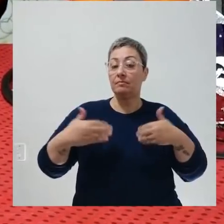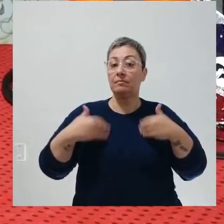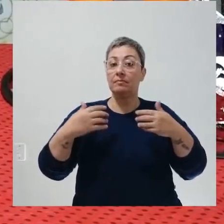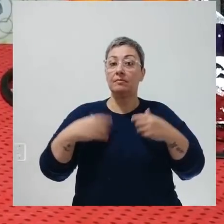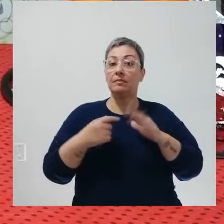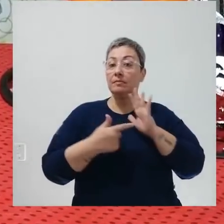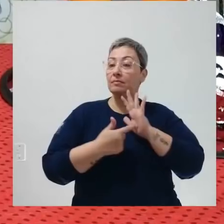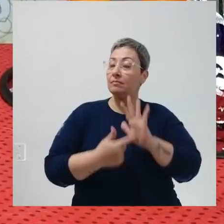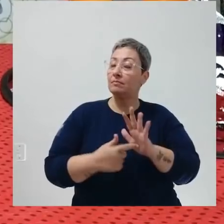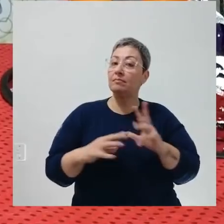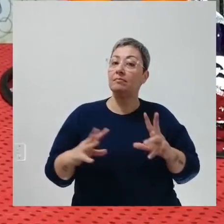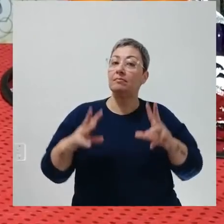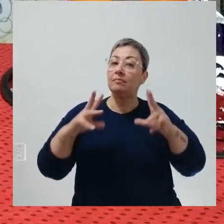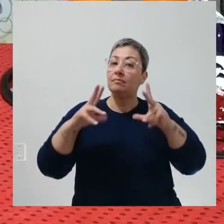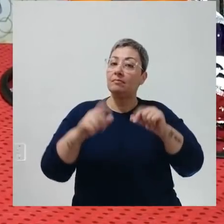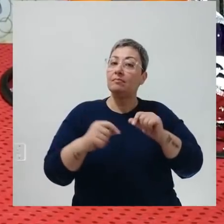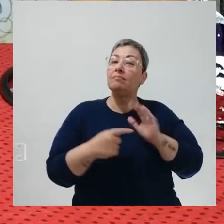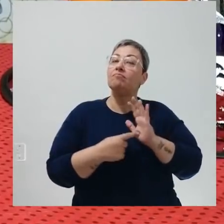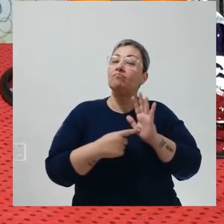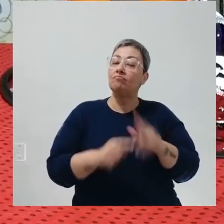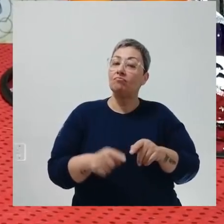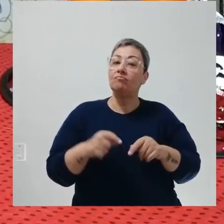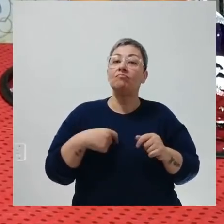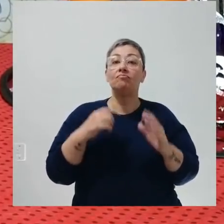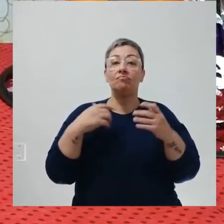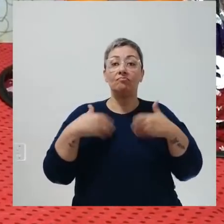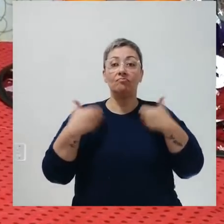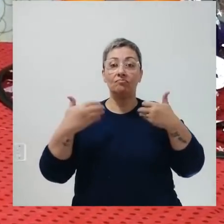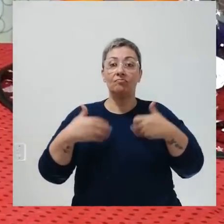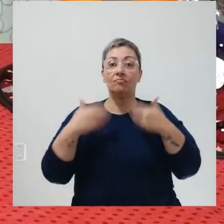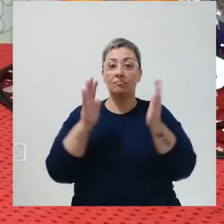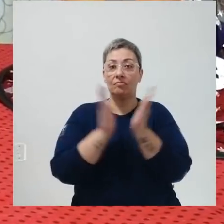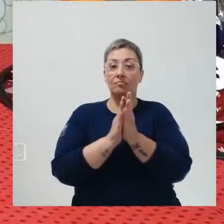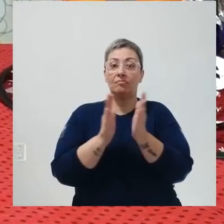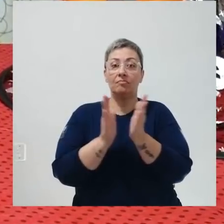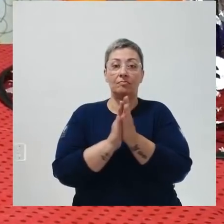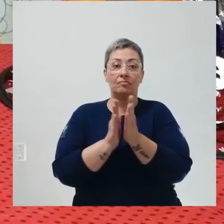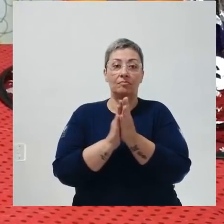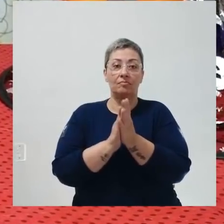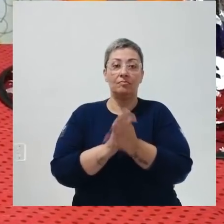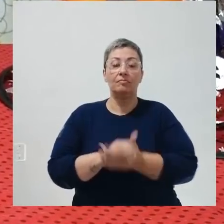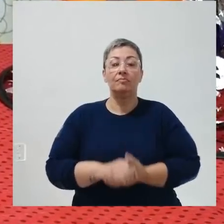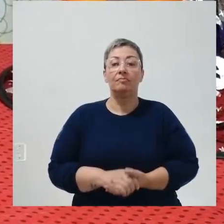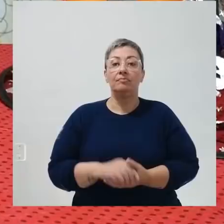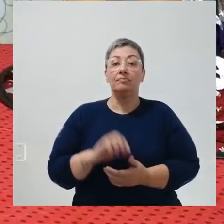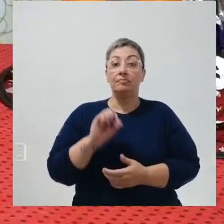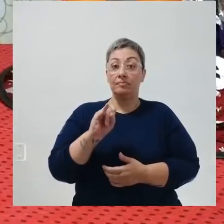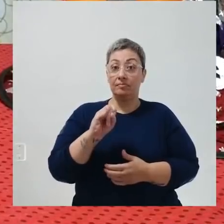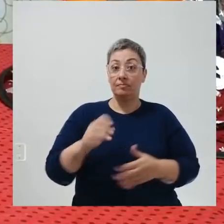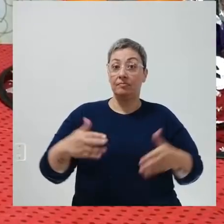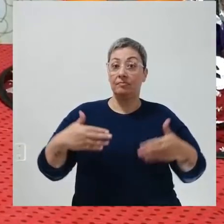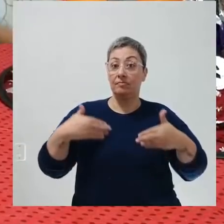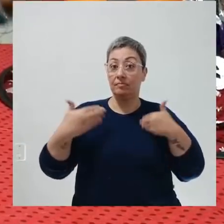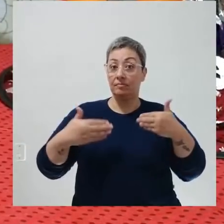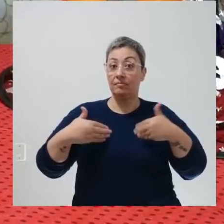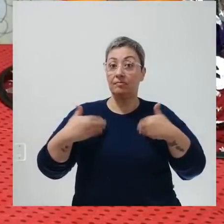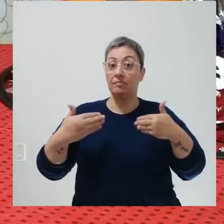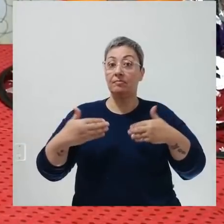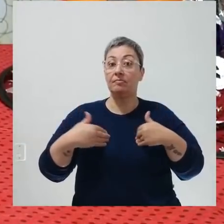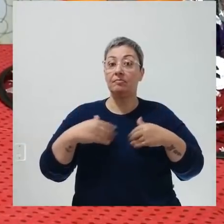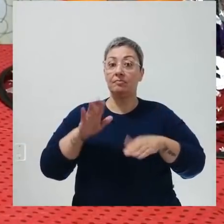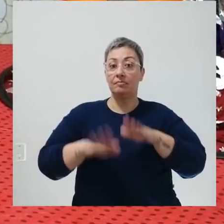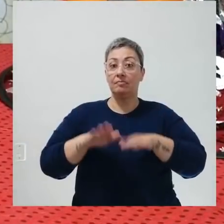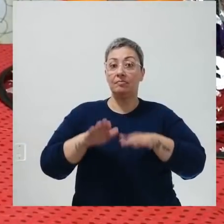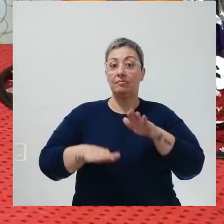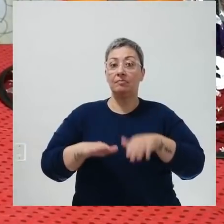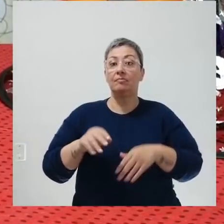está contente e quer mostrar a toda a gente. Se você está contente, bata palma. Se você está contente, bata